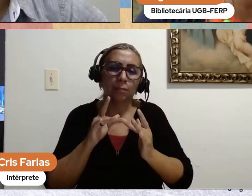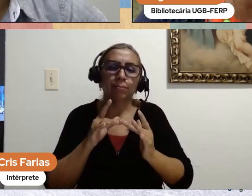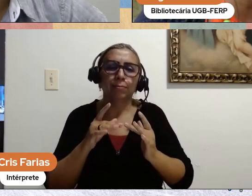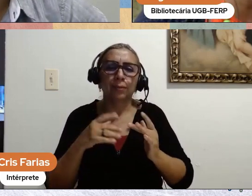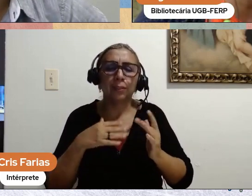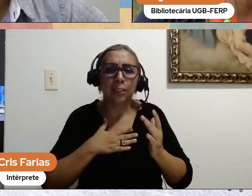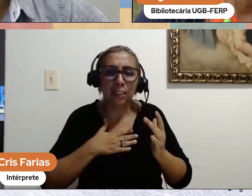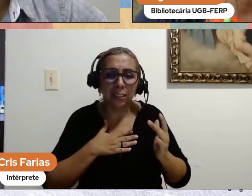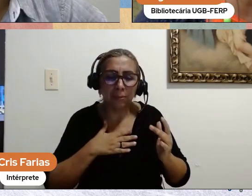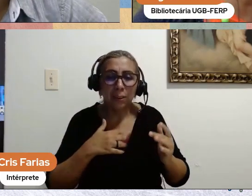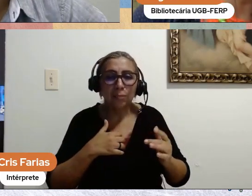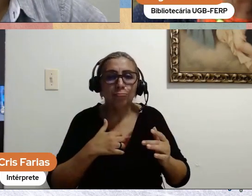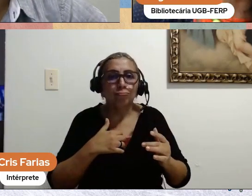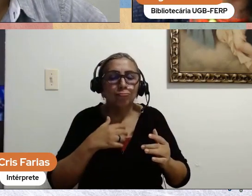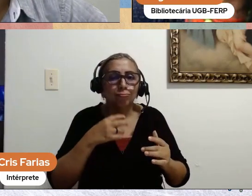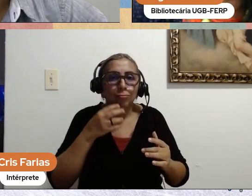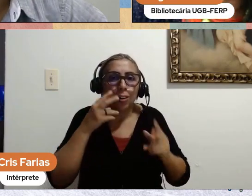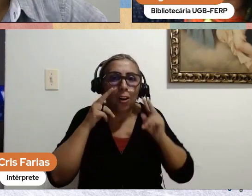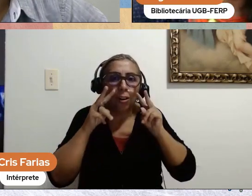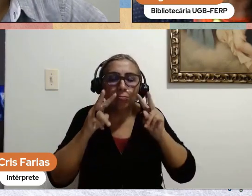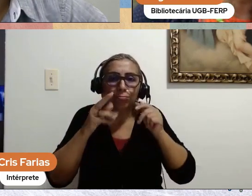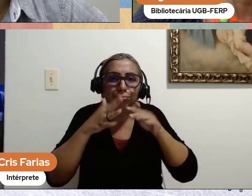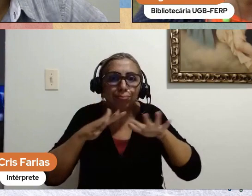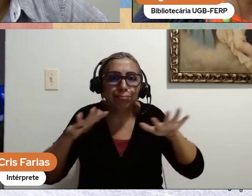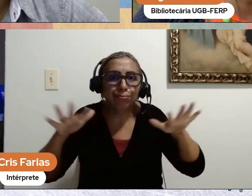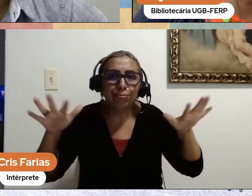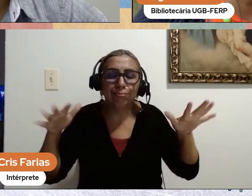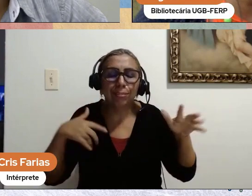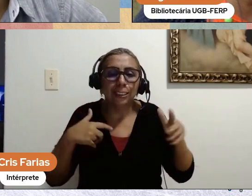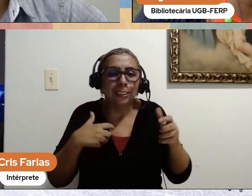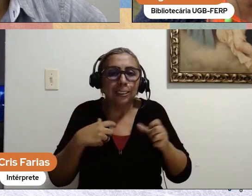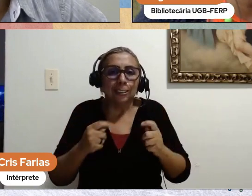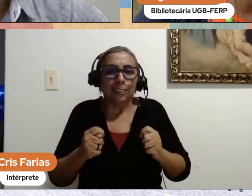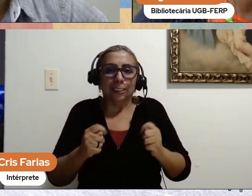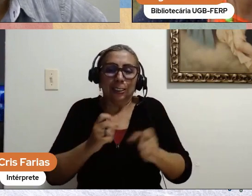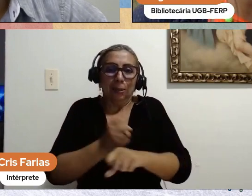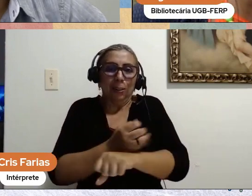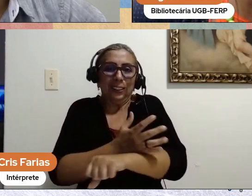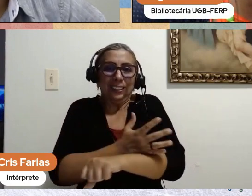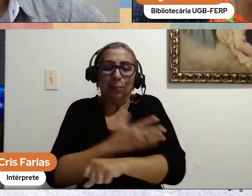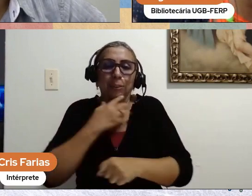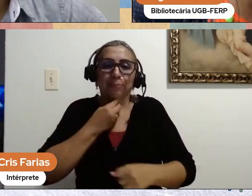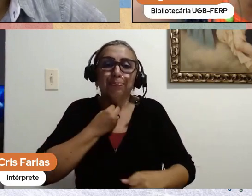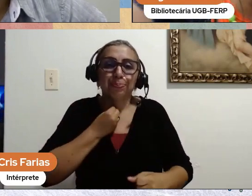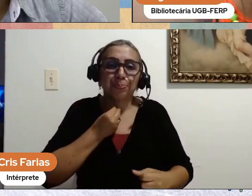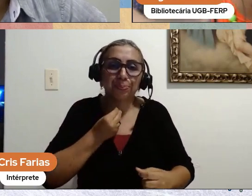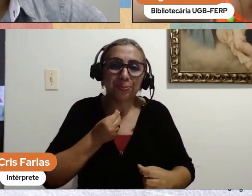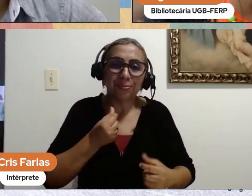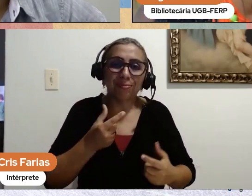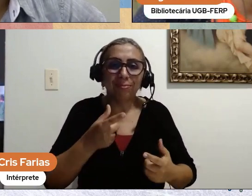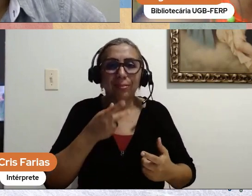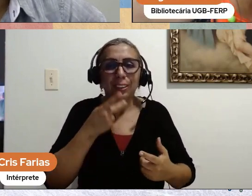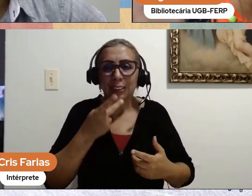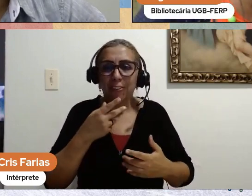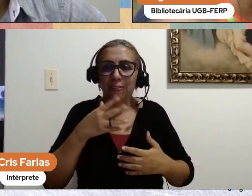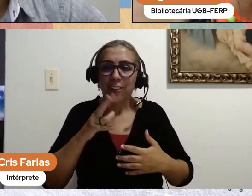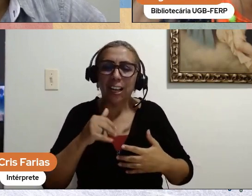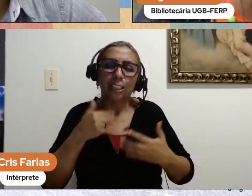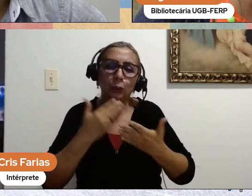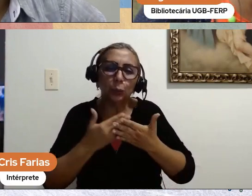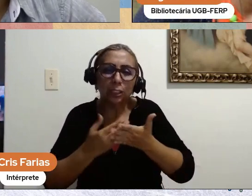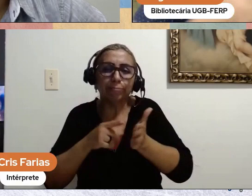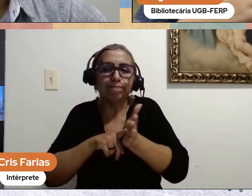meus olhinhos brilham. E eu fico aqui falando, mas segurando a minha emoção, que a minha voz não embarga. Porque conforme você vai